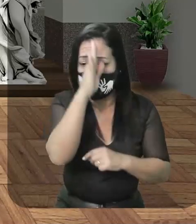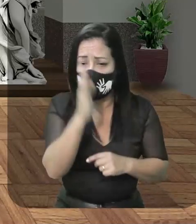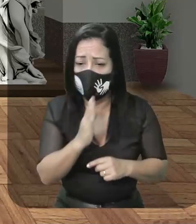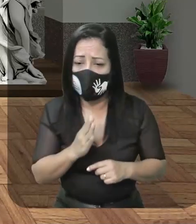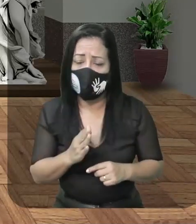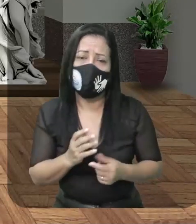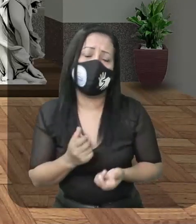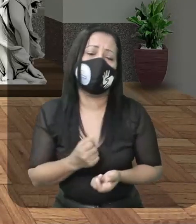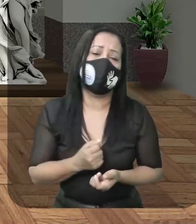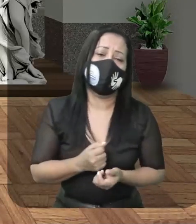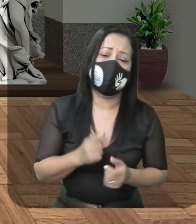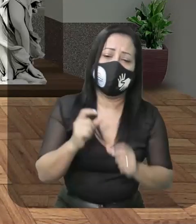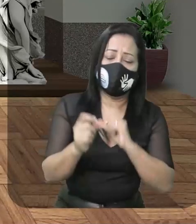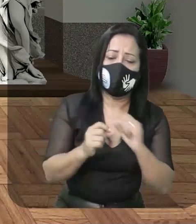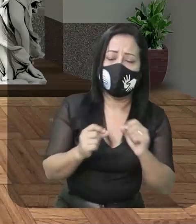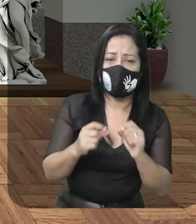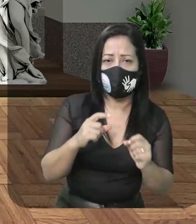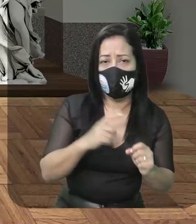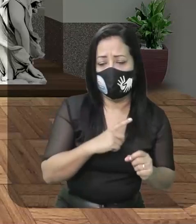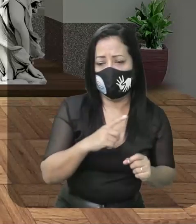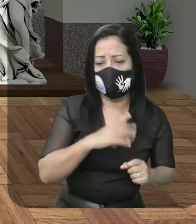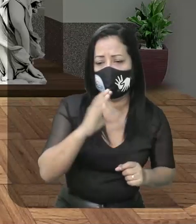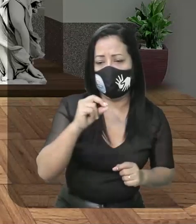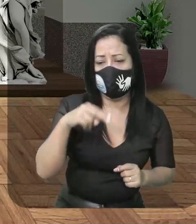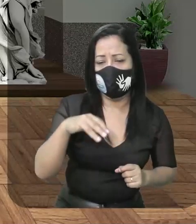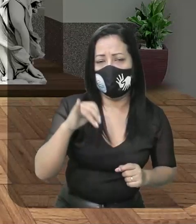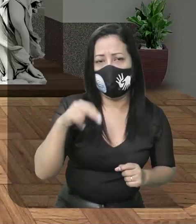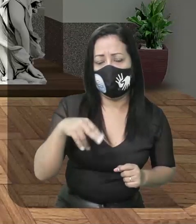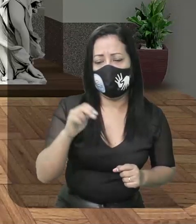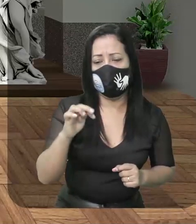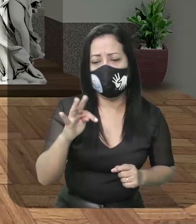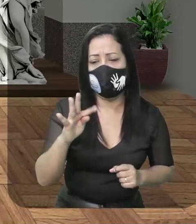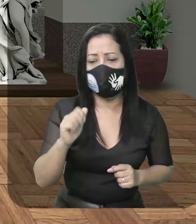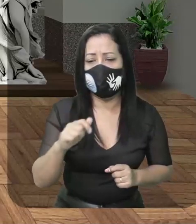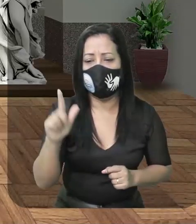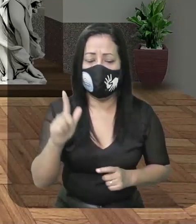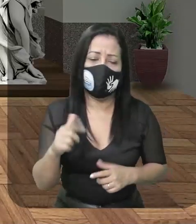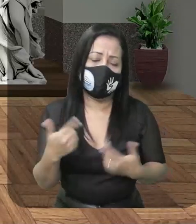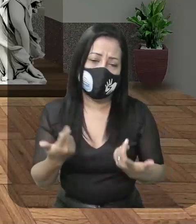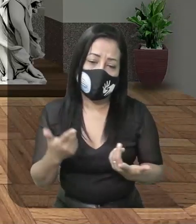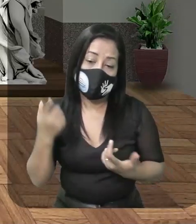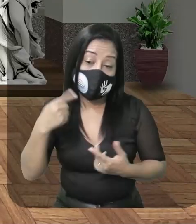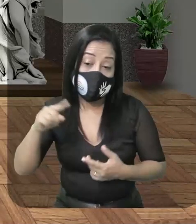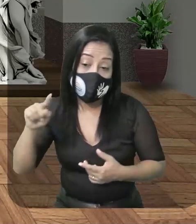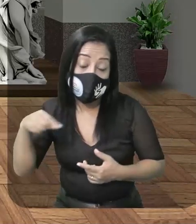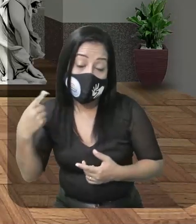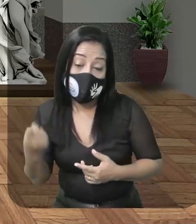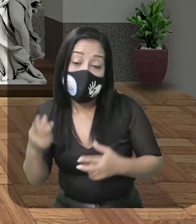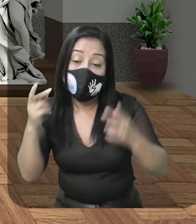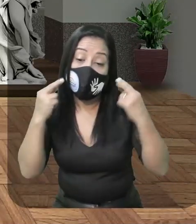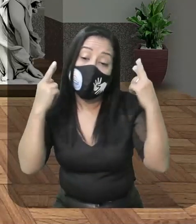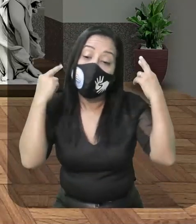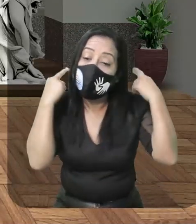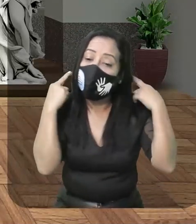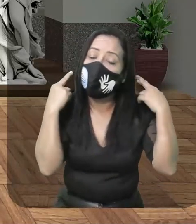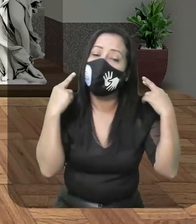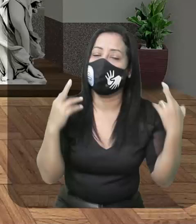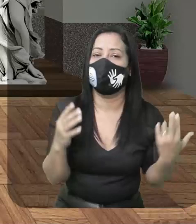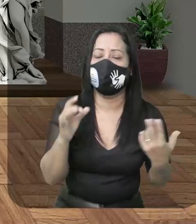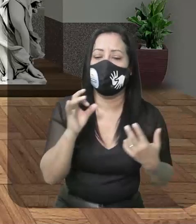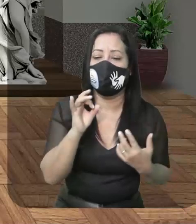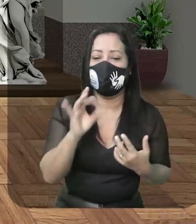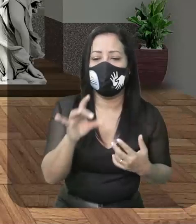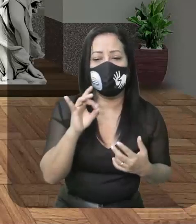pela grandiosidade que é o país. Já a Grécia, que nós observamos, a Grécia ela não é